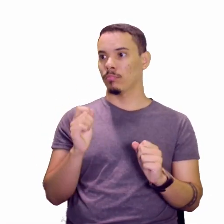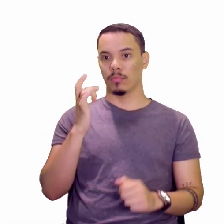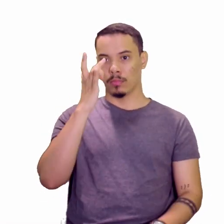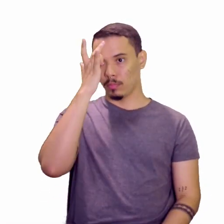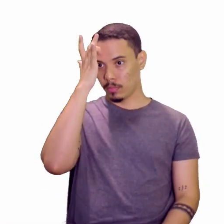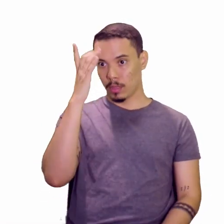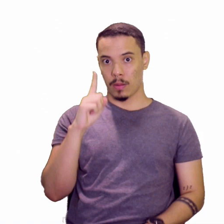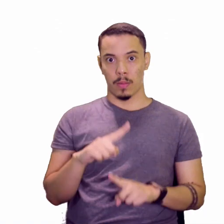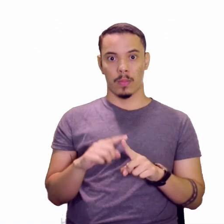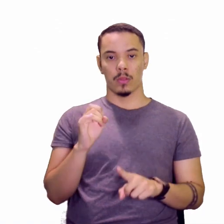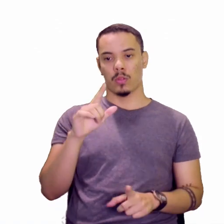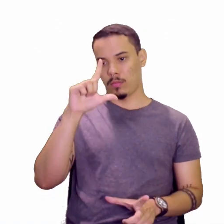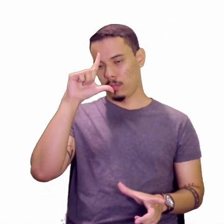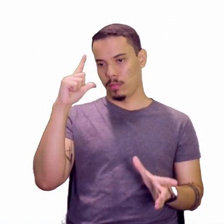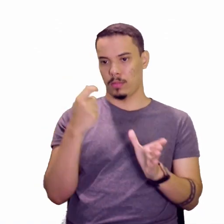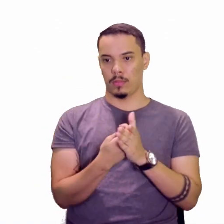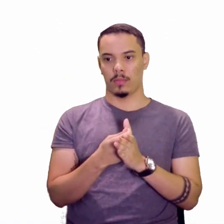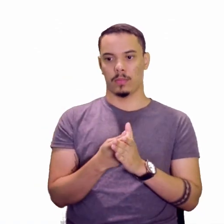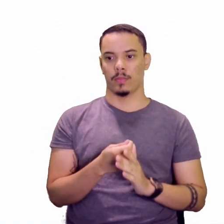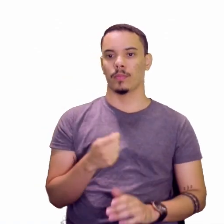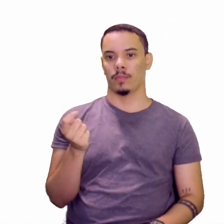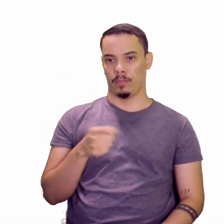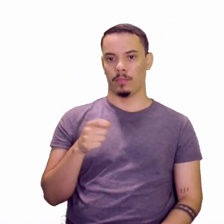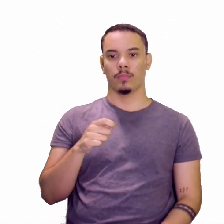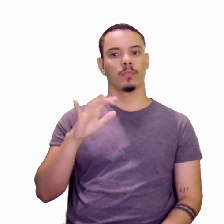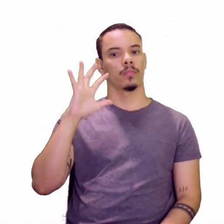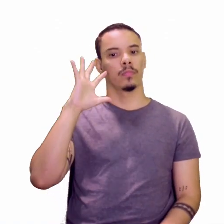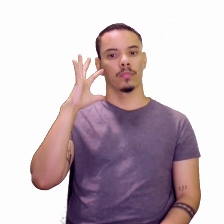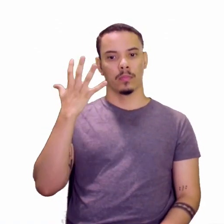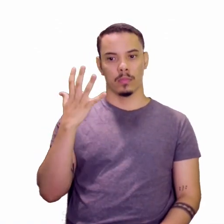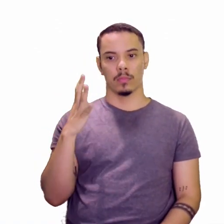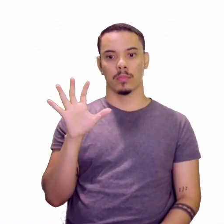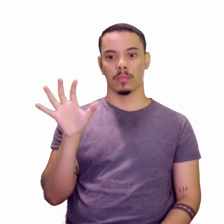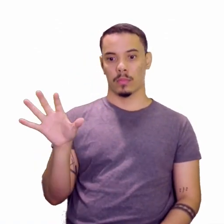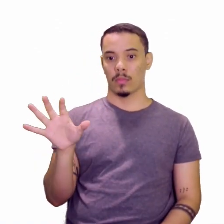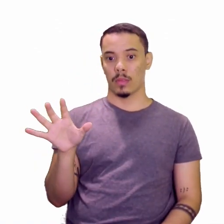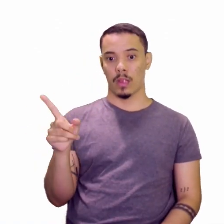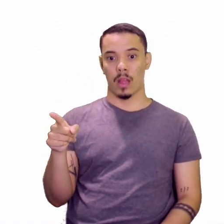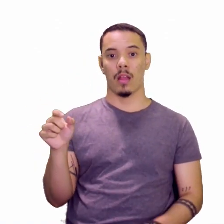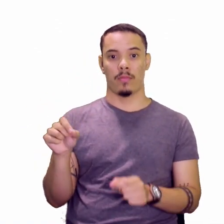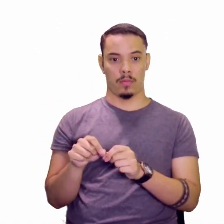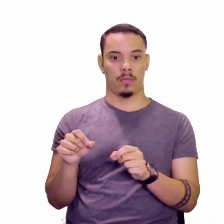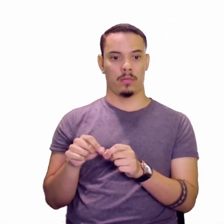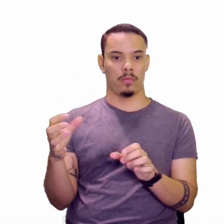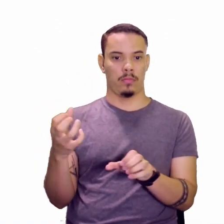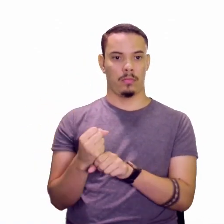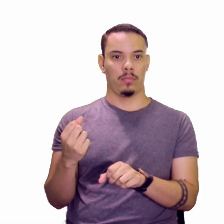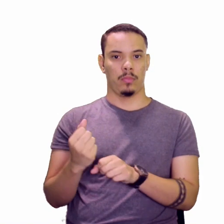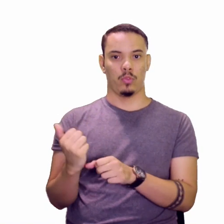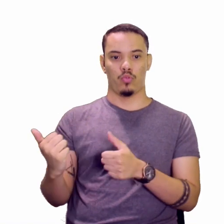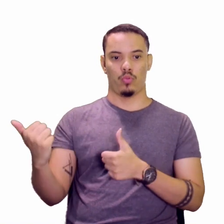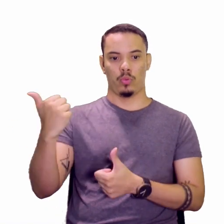tá? Mas é só para determinar isso daí. Então nós podemos fazer daqui, ó, dessa forma. É uma forma de fazer, né, Décio? Substituir aqui, ó, a